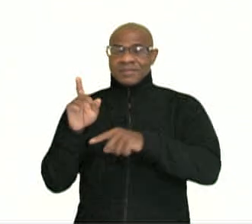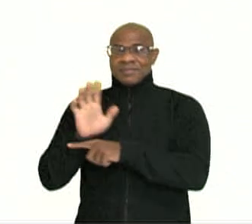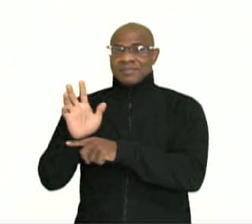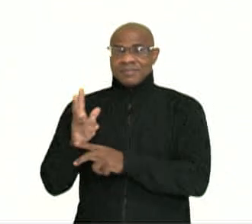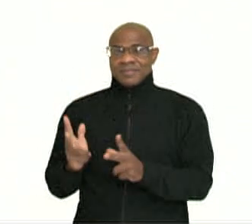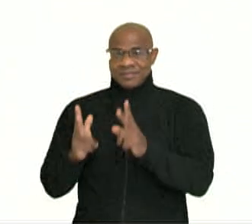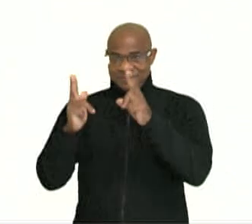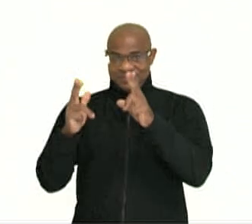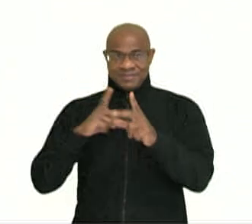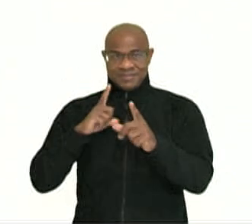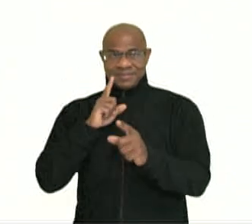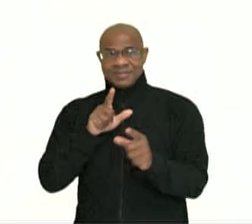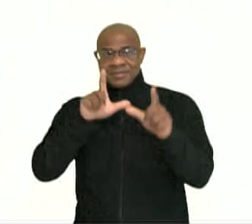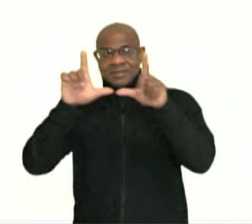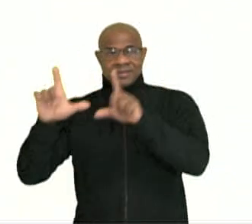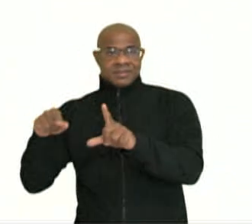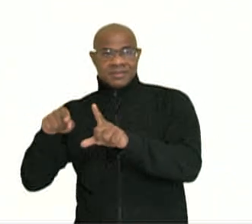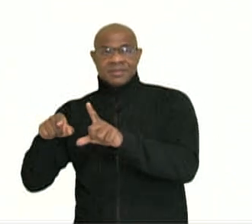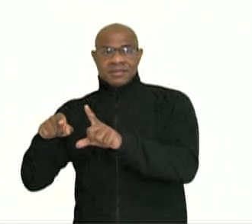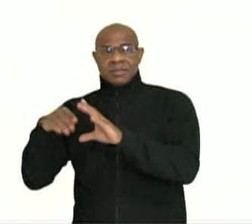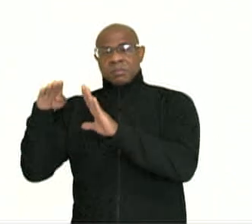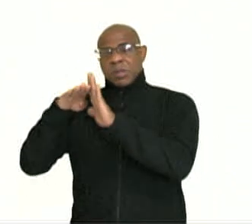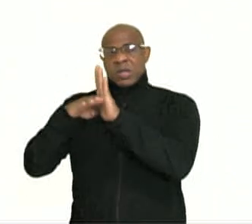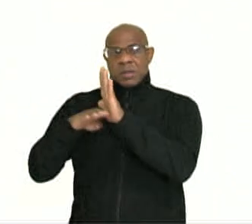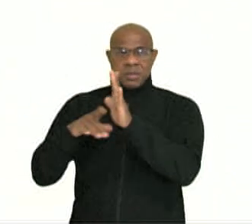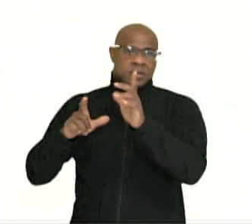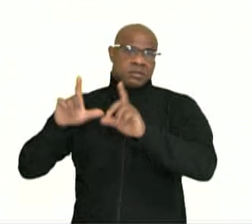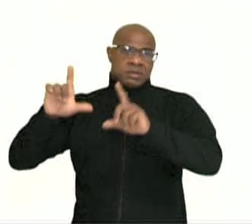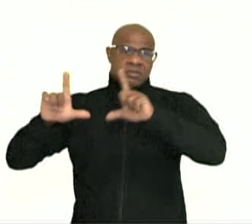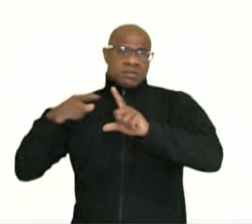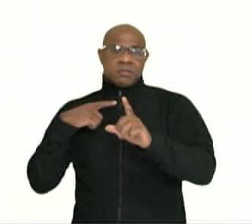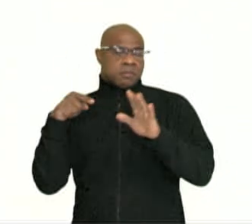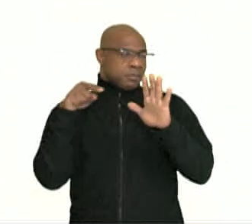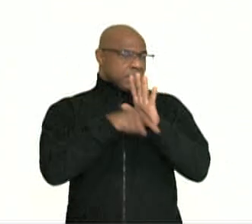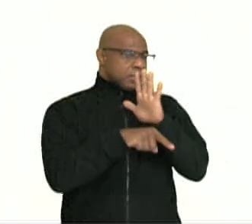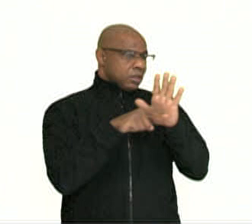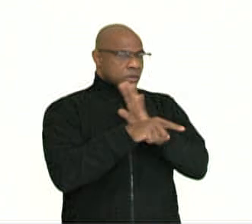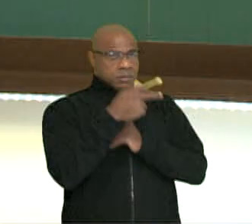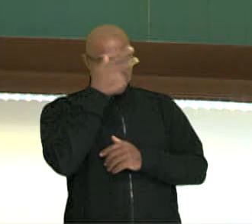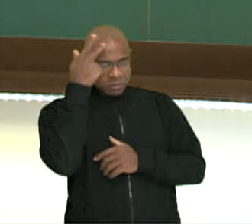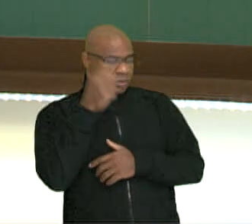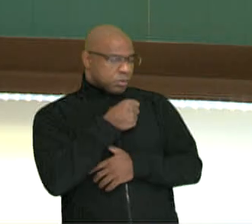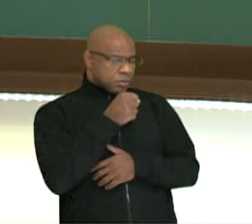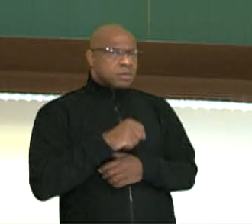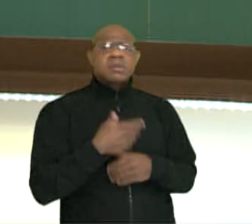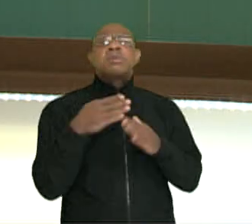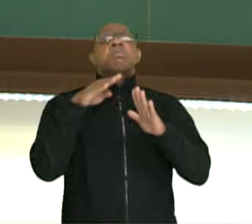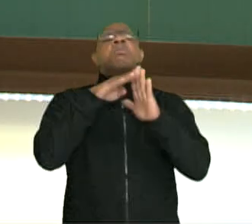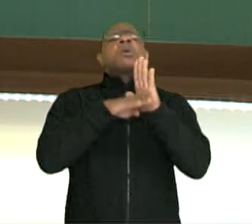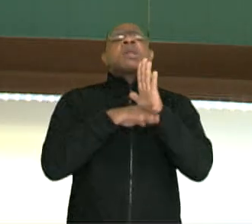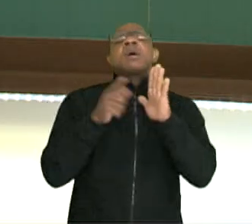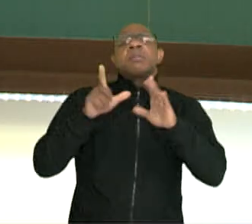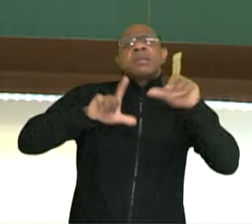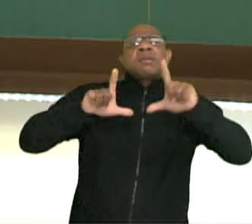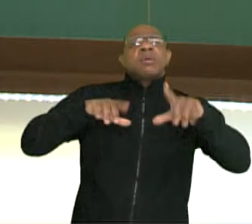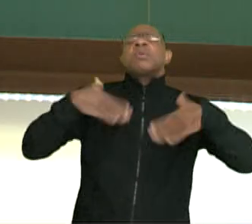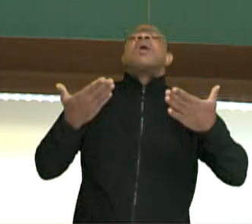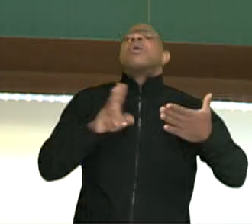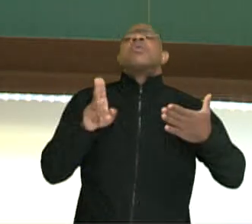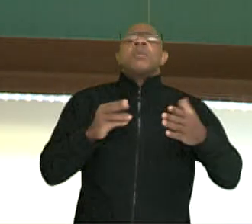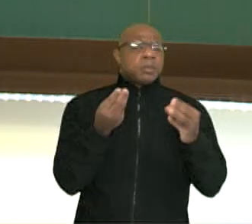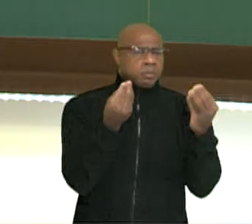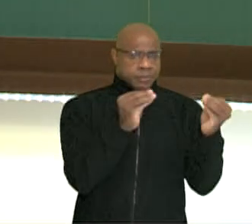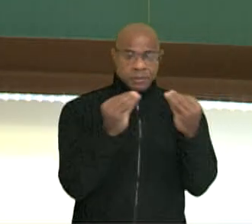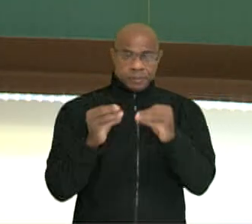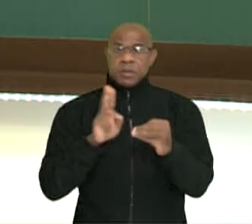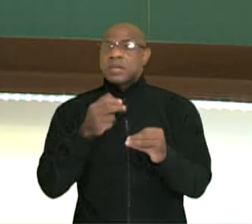E aqui, ele está fazendo perguntas para as pessoas. Que tipo de programas são esses? Vamos ver se a gente lembra o